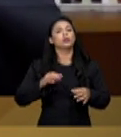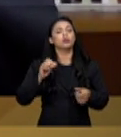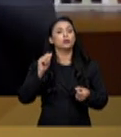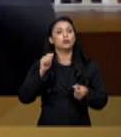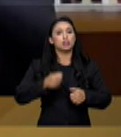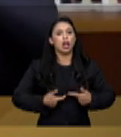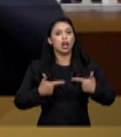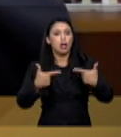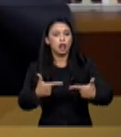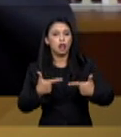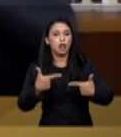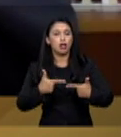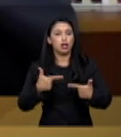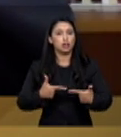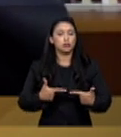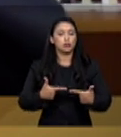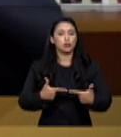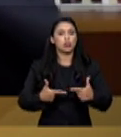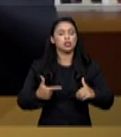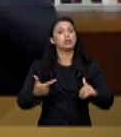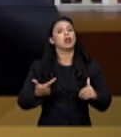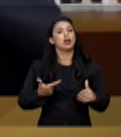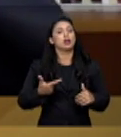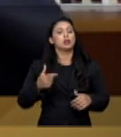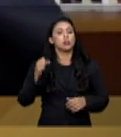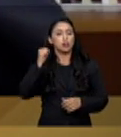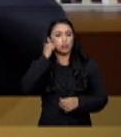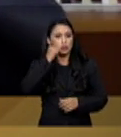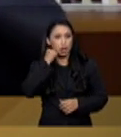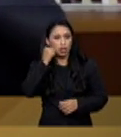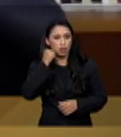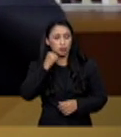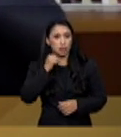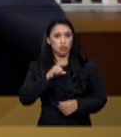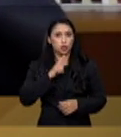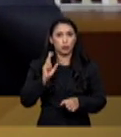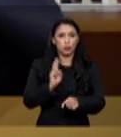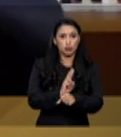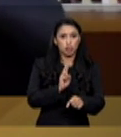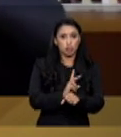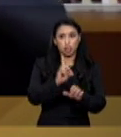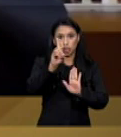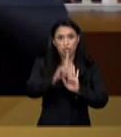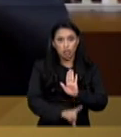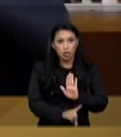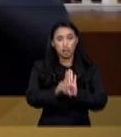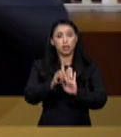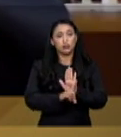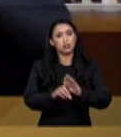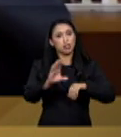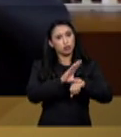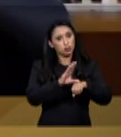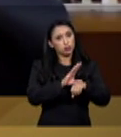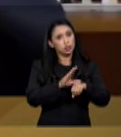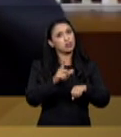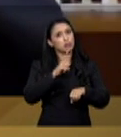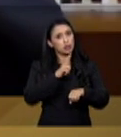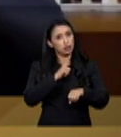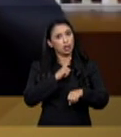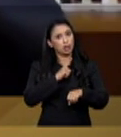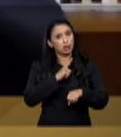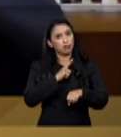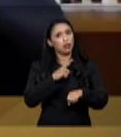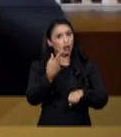se trate de proteger direitos e garantias de índole constitucional, está previsto esse controle